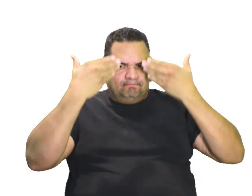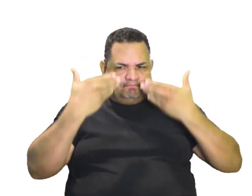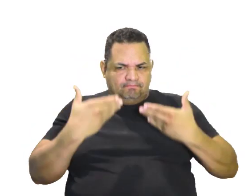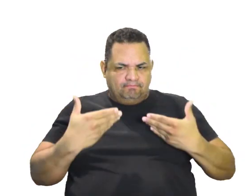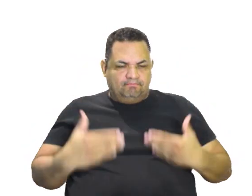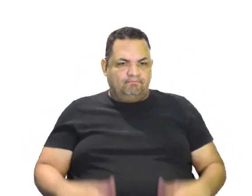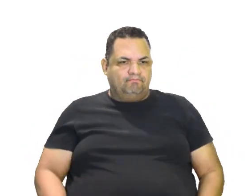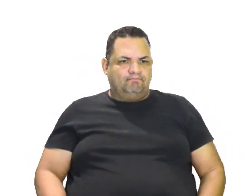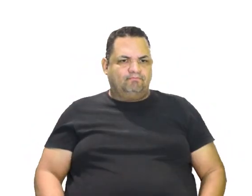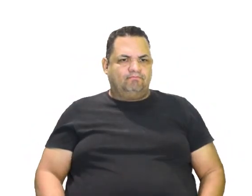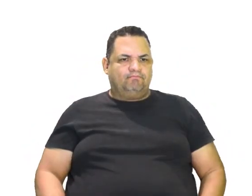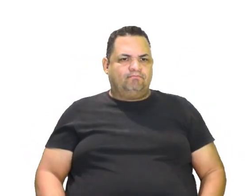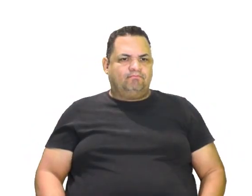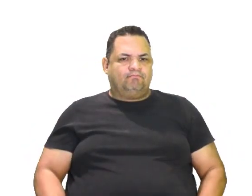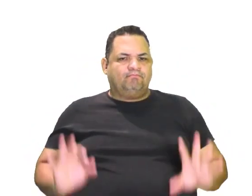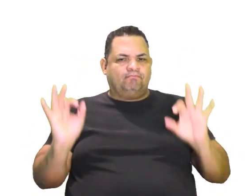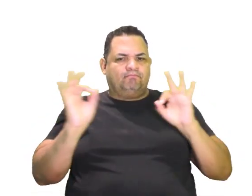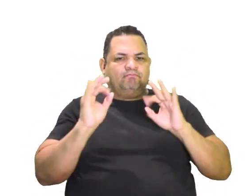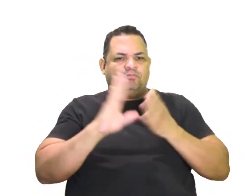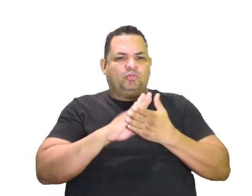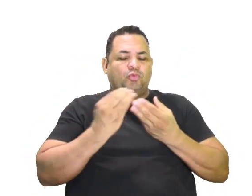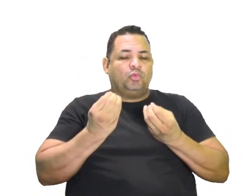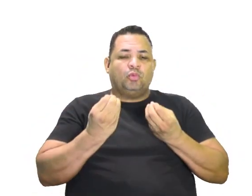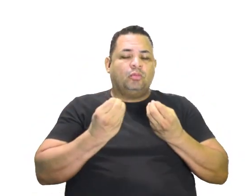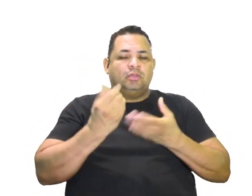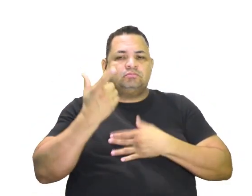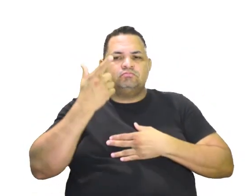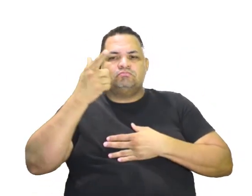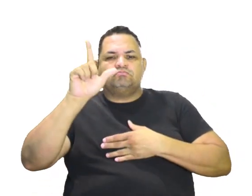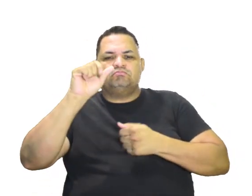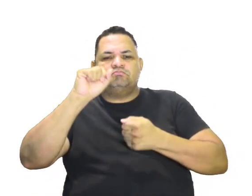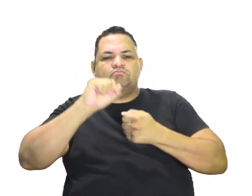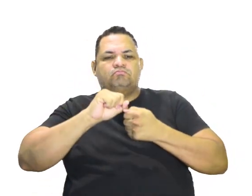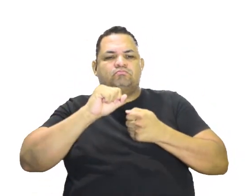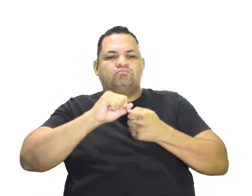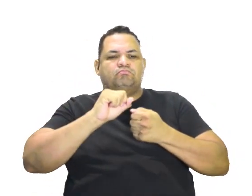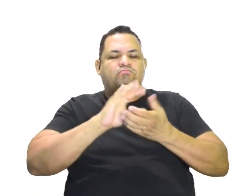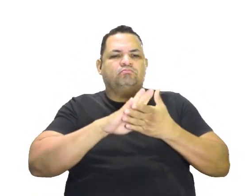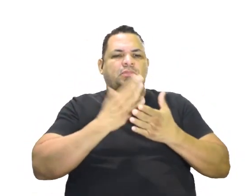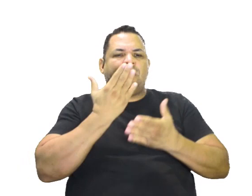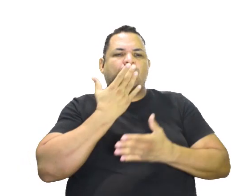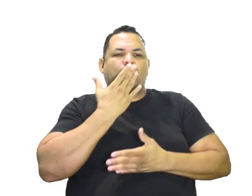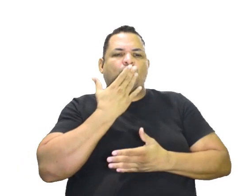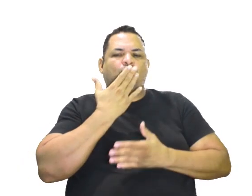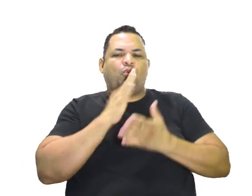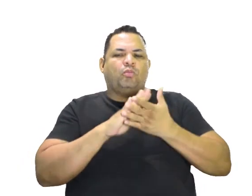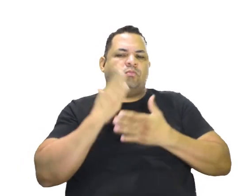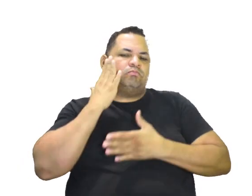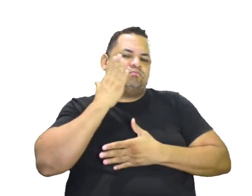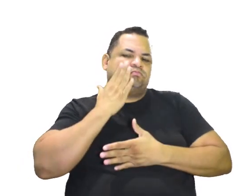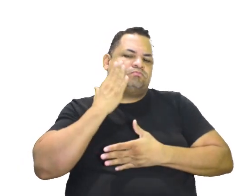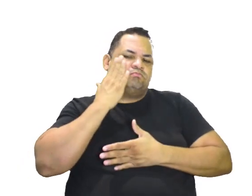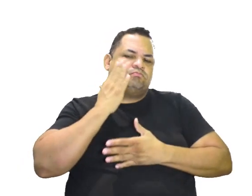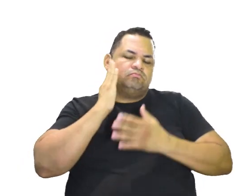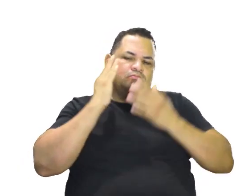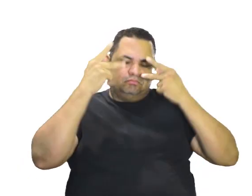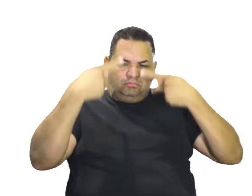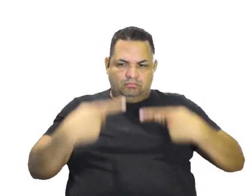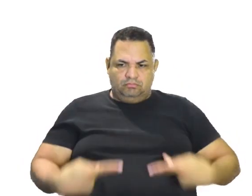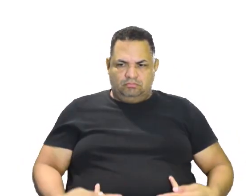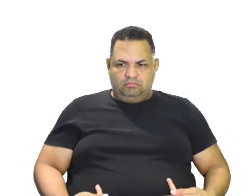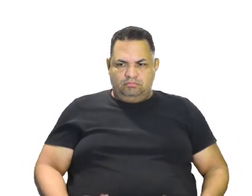perfeitamente fantástico como ele conseguiu colocar essa cor de pele humana aí,